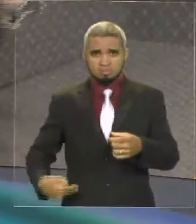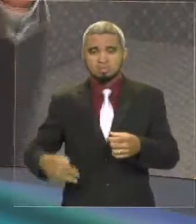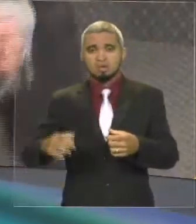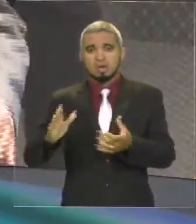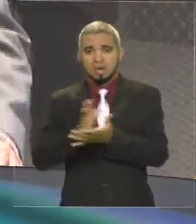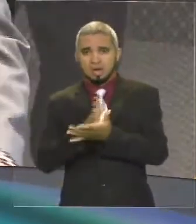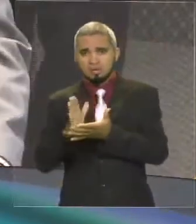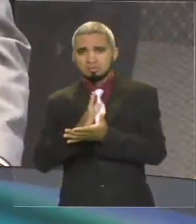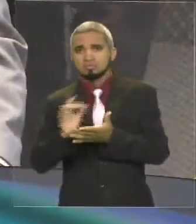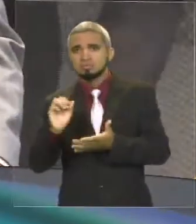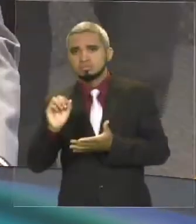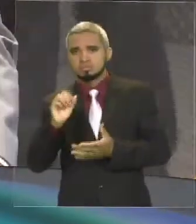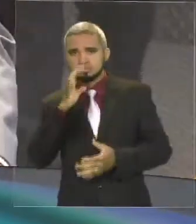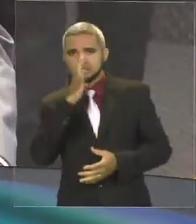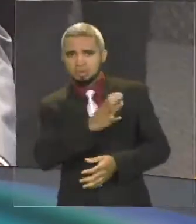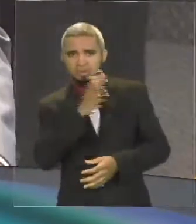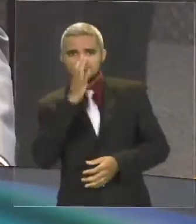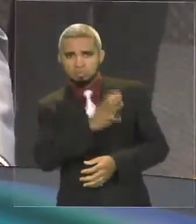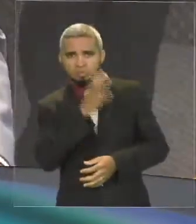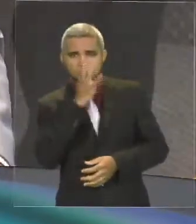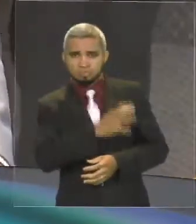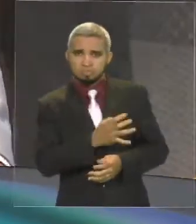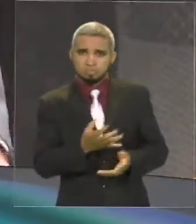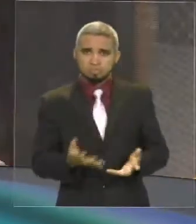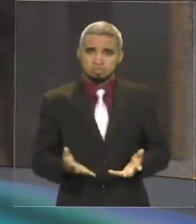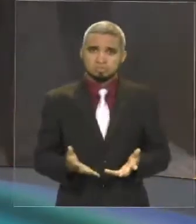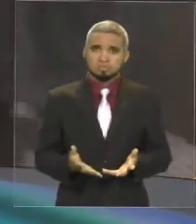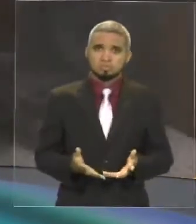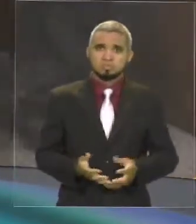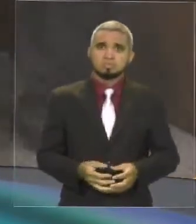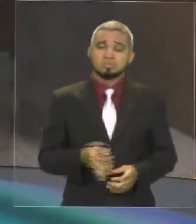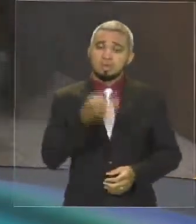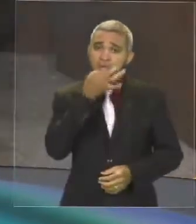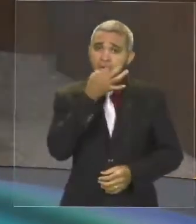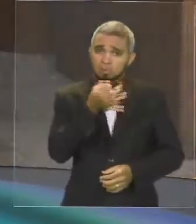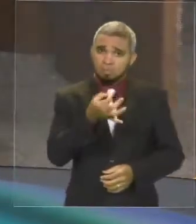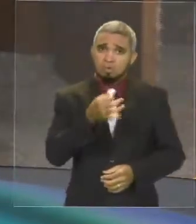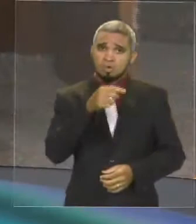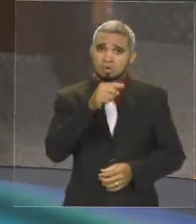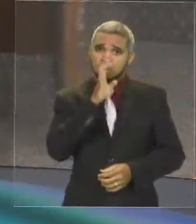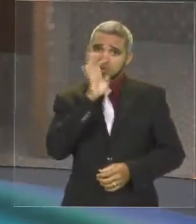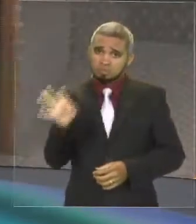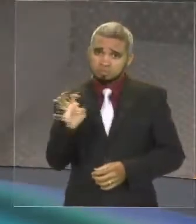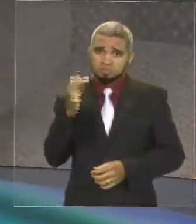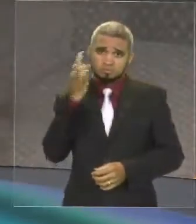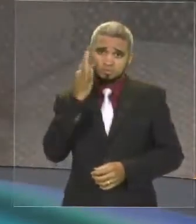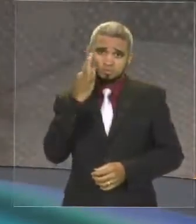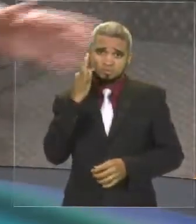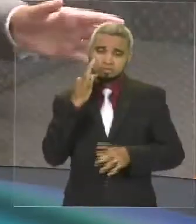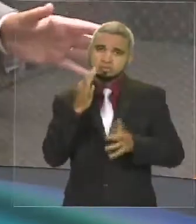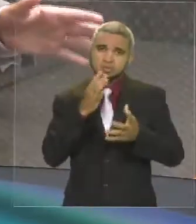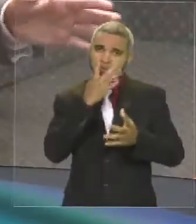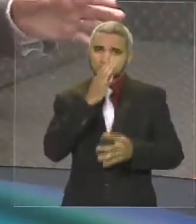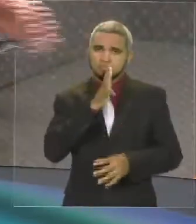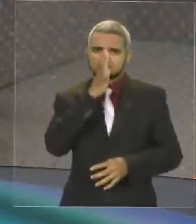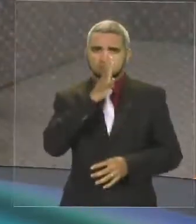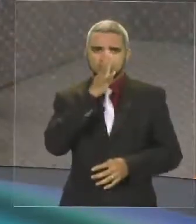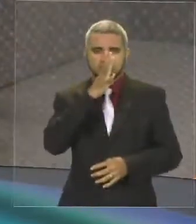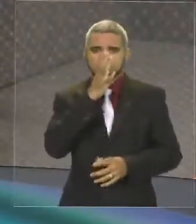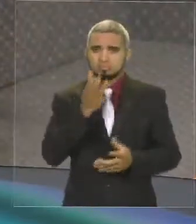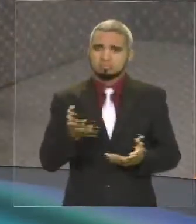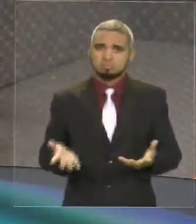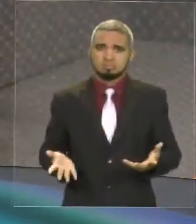esse procedimento foi equivocado. Como eu acho que agora essas denúncias vêm de todos os lados,